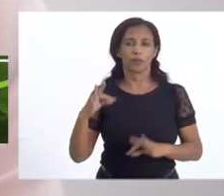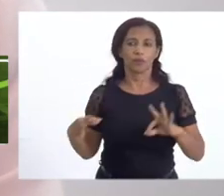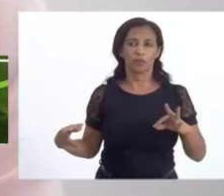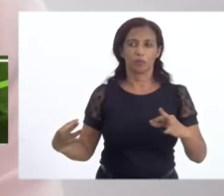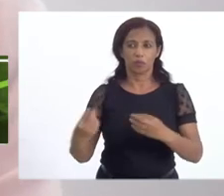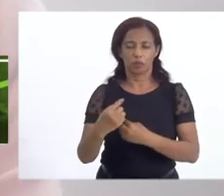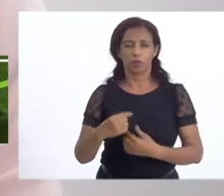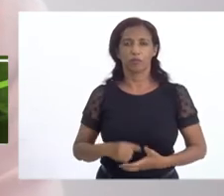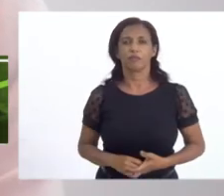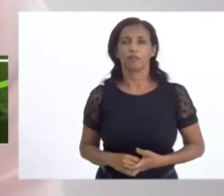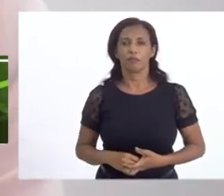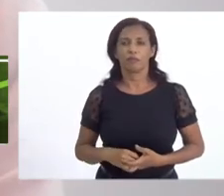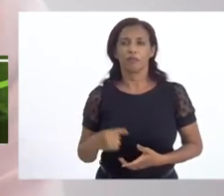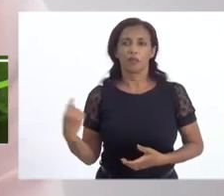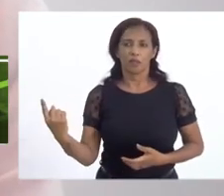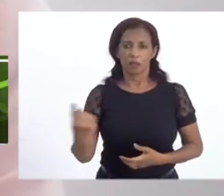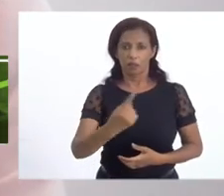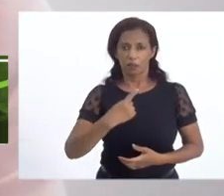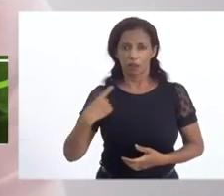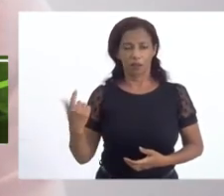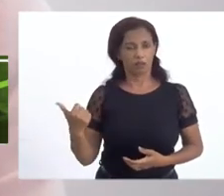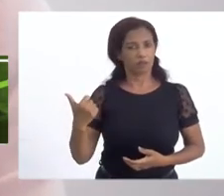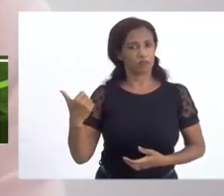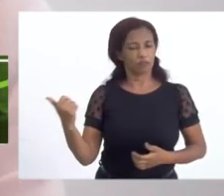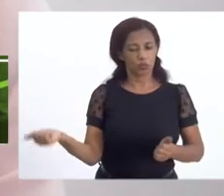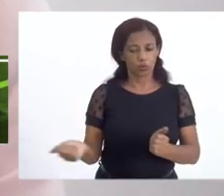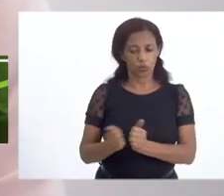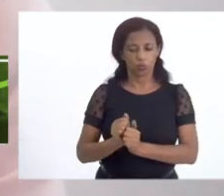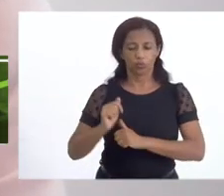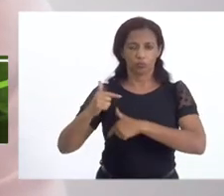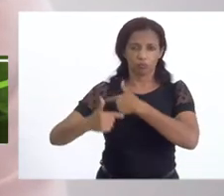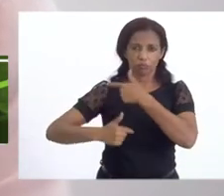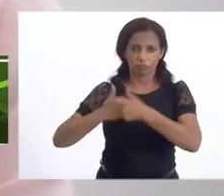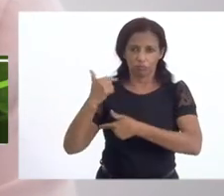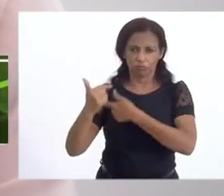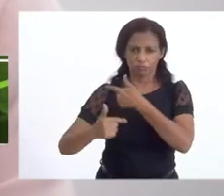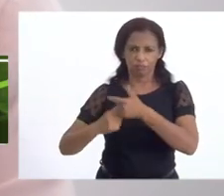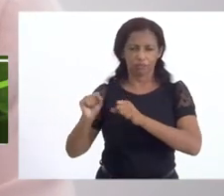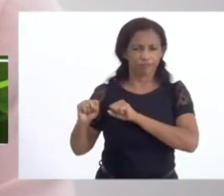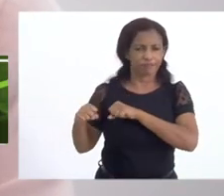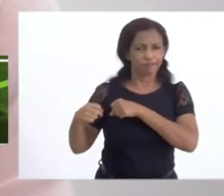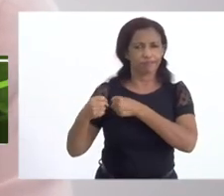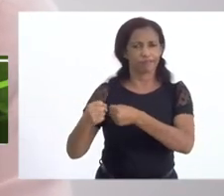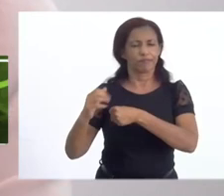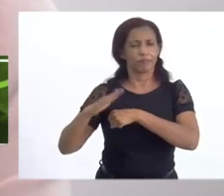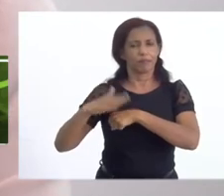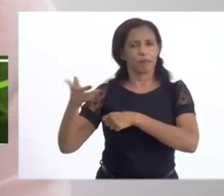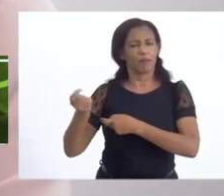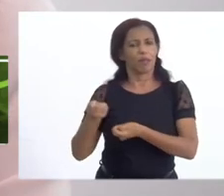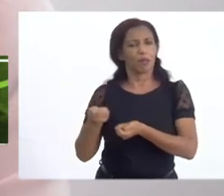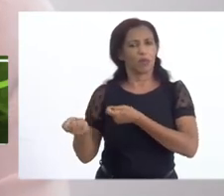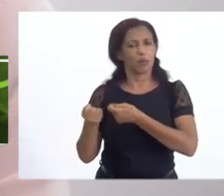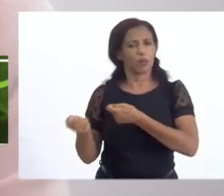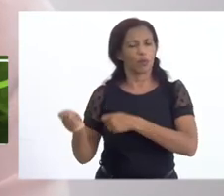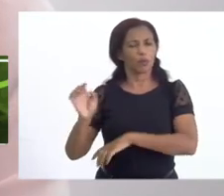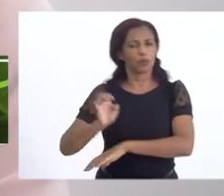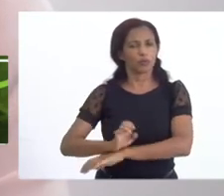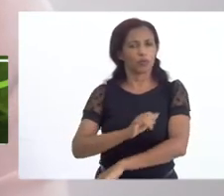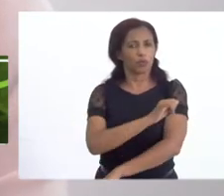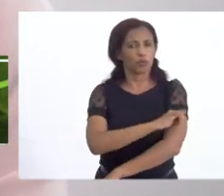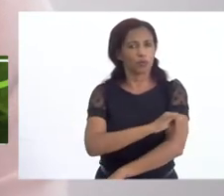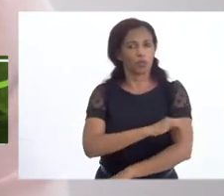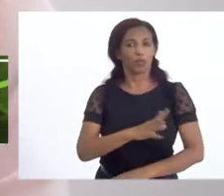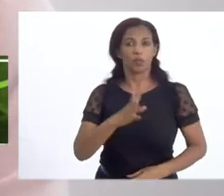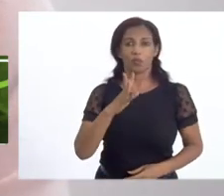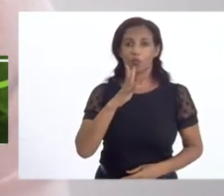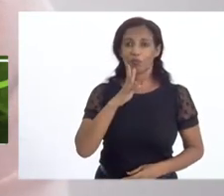todos nós, não é, que estamos trabalhando para alavancar novamente a economia do Estado do Rio de Janeiro e